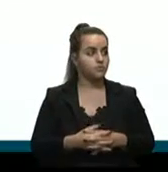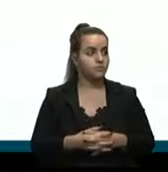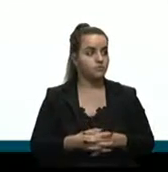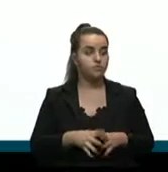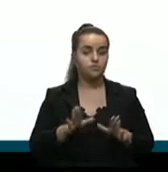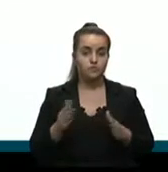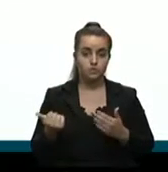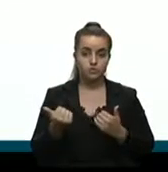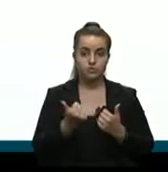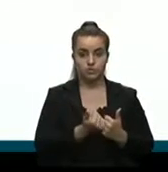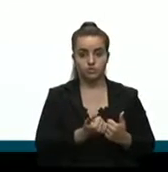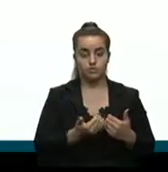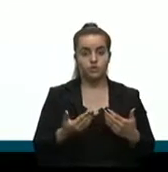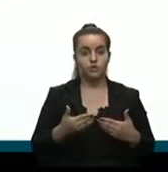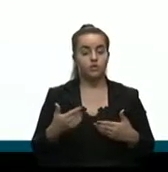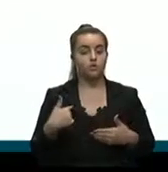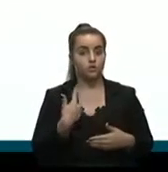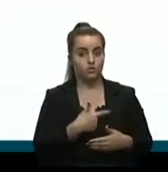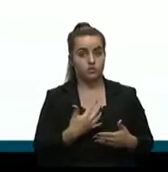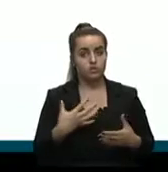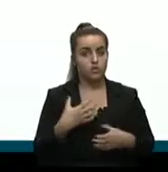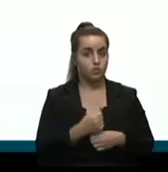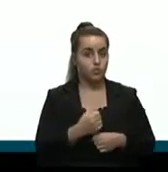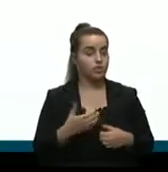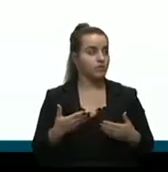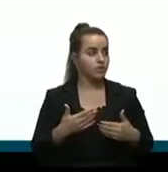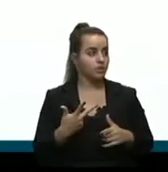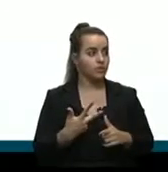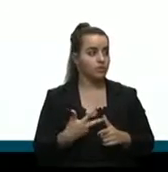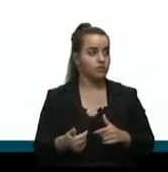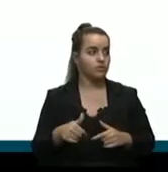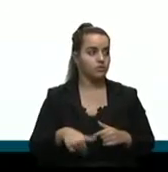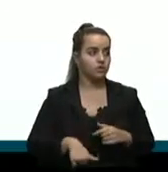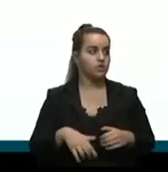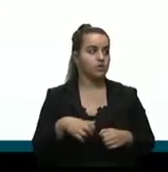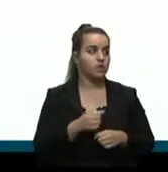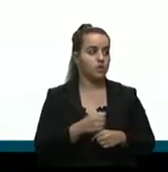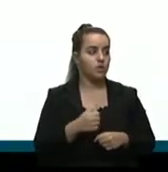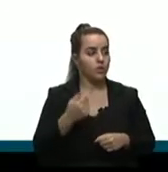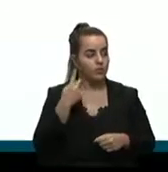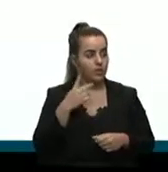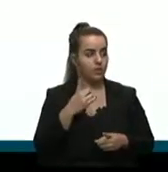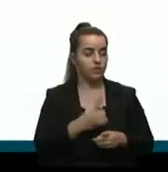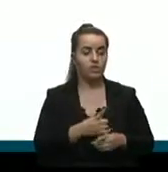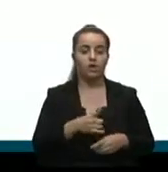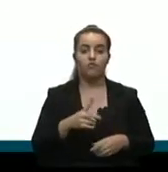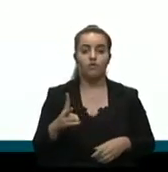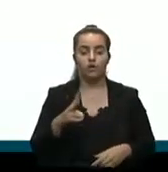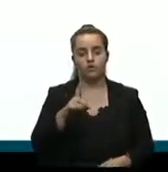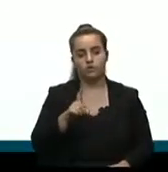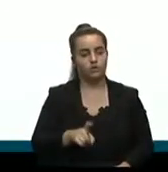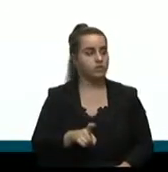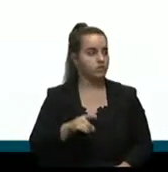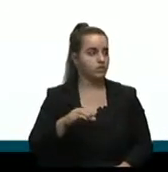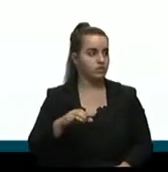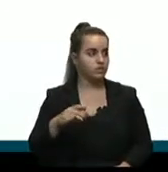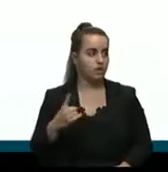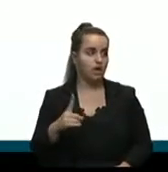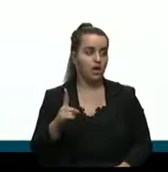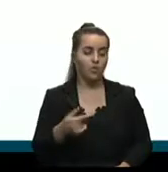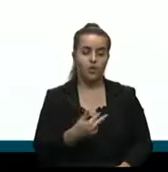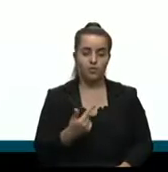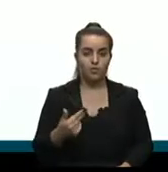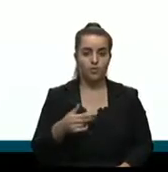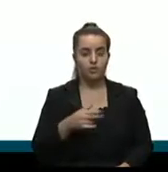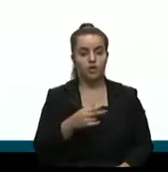Então, substituímos. E aí nós calculamos, resolvemos então essa equação em busca do valor de xC1. Como é uma igualdade entre